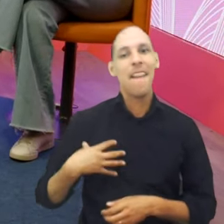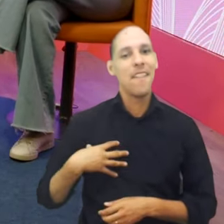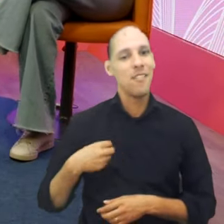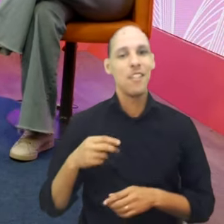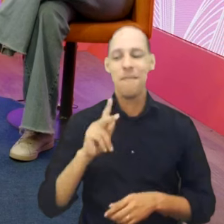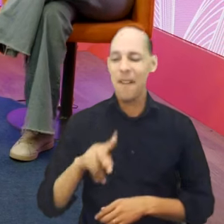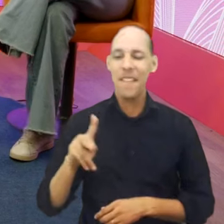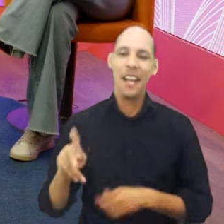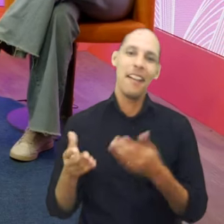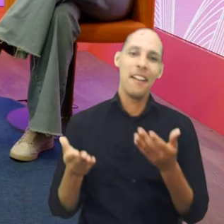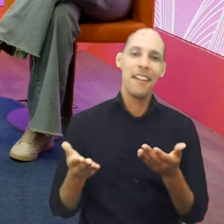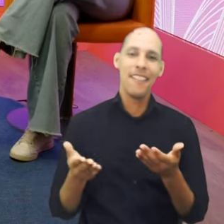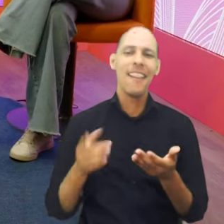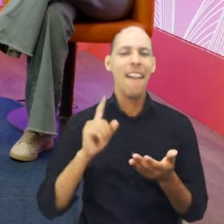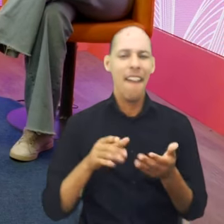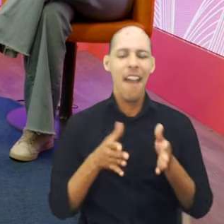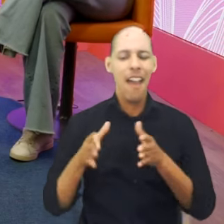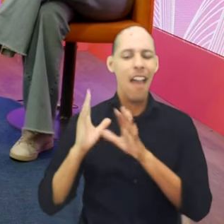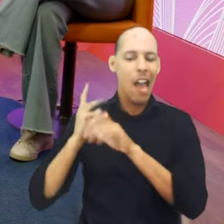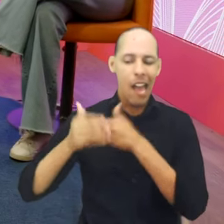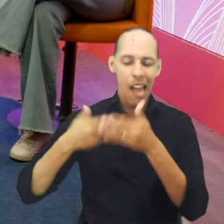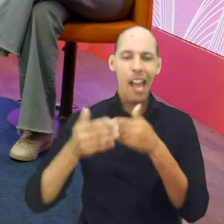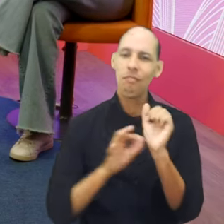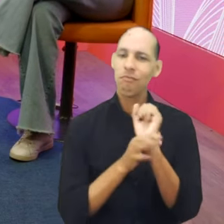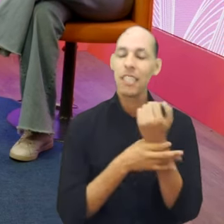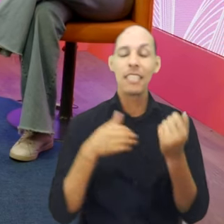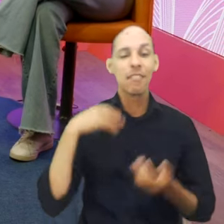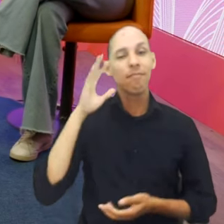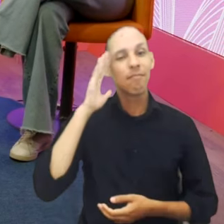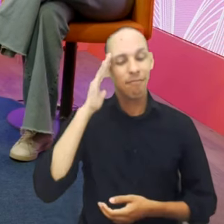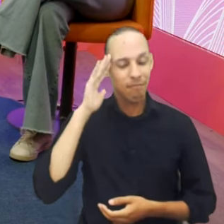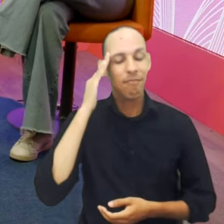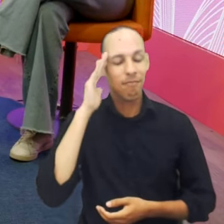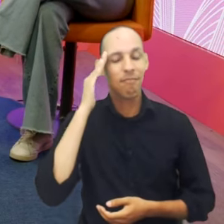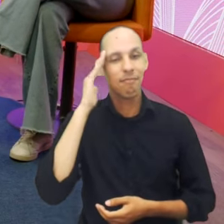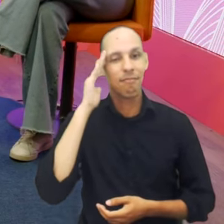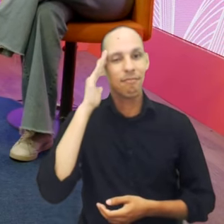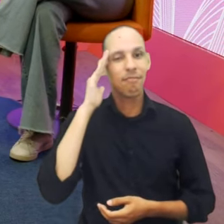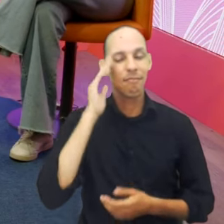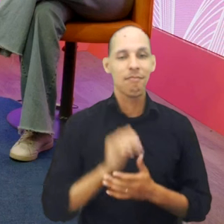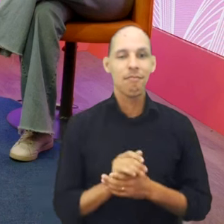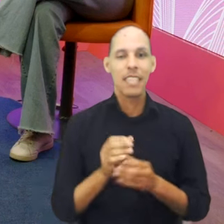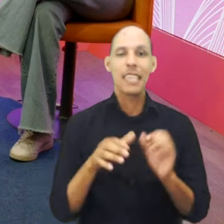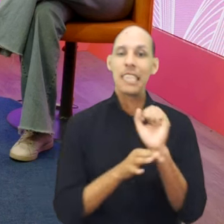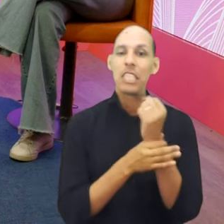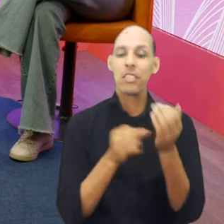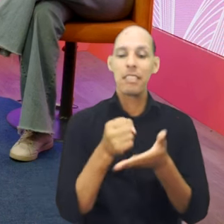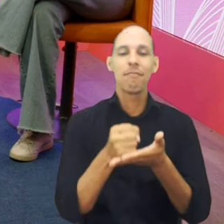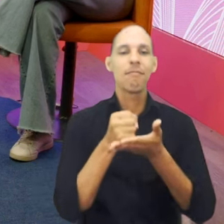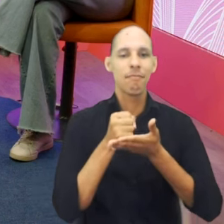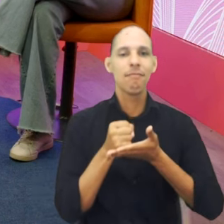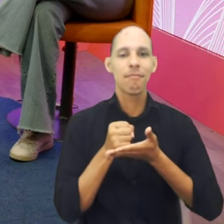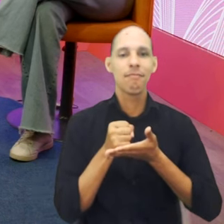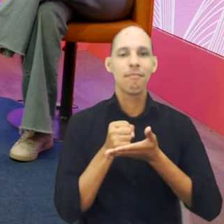fossem professores. Uma carreira mais segura, né? E eu entendo, né, o olhar de trazer a segurança pro filho, de querer